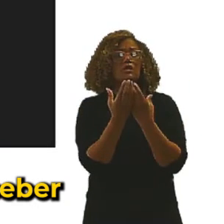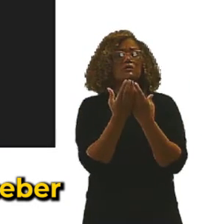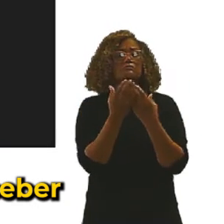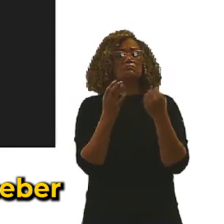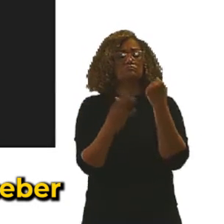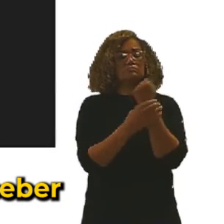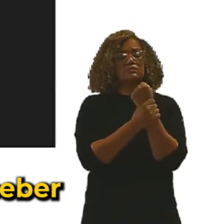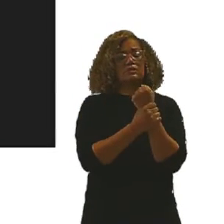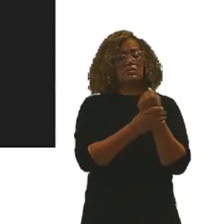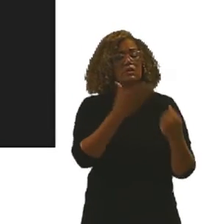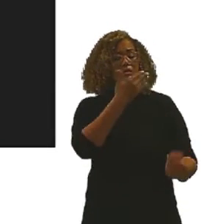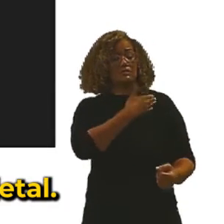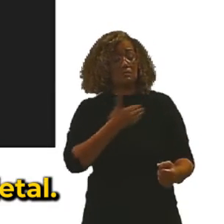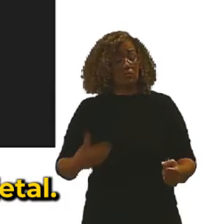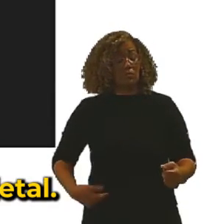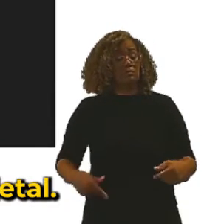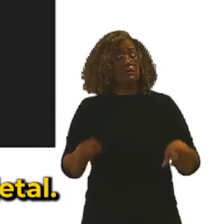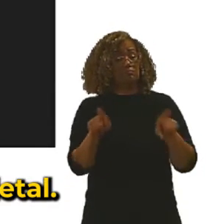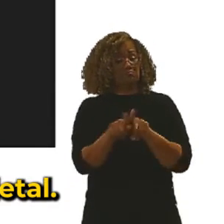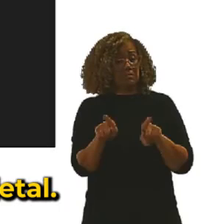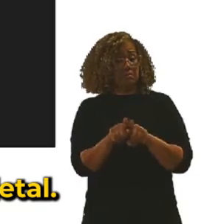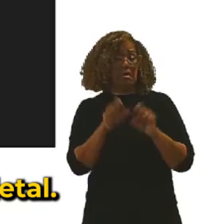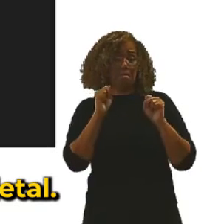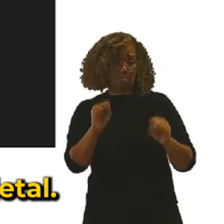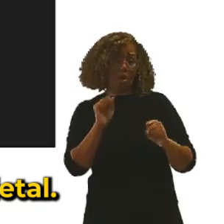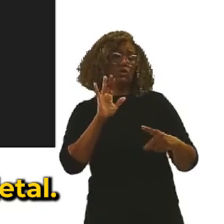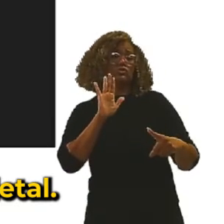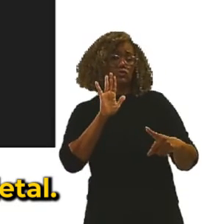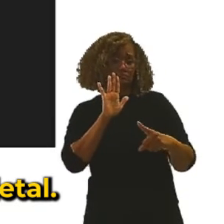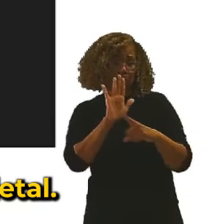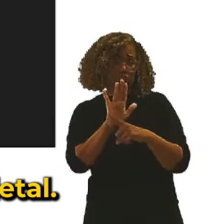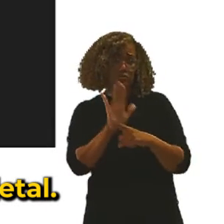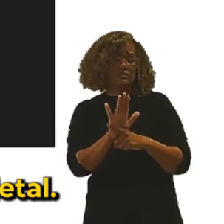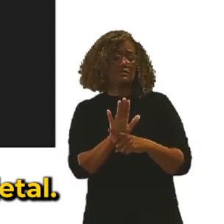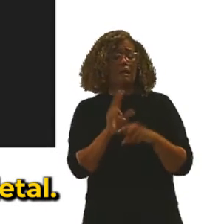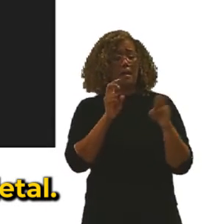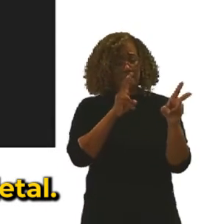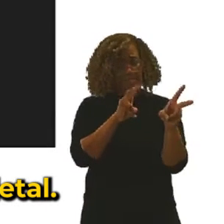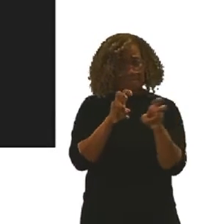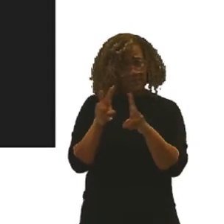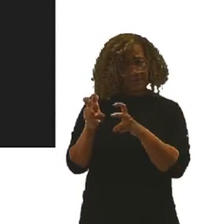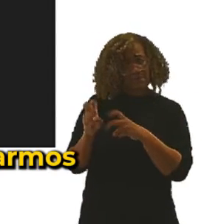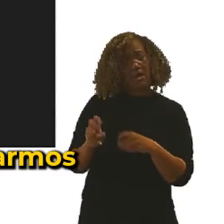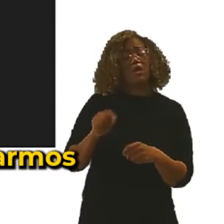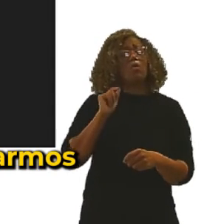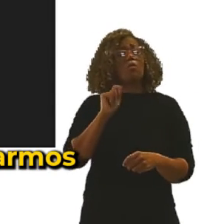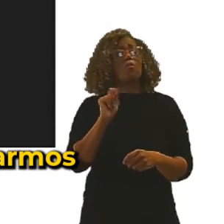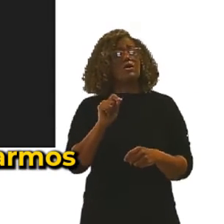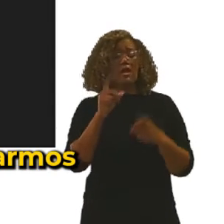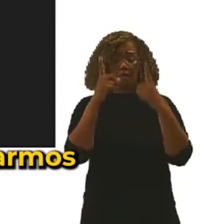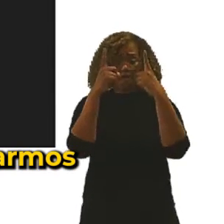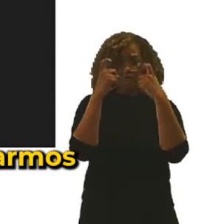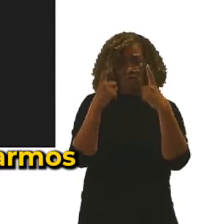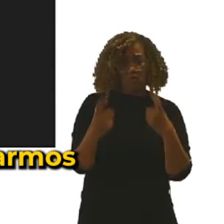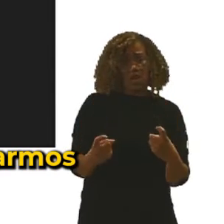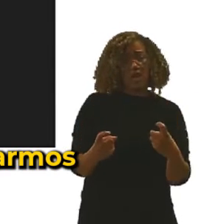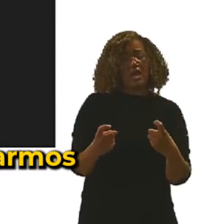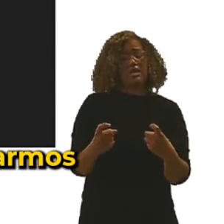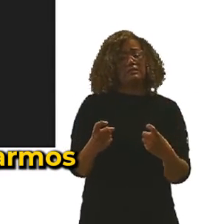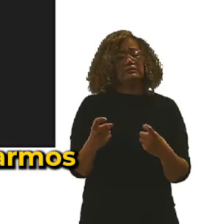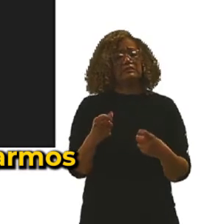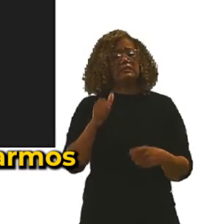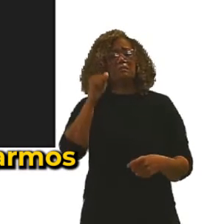podemos, portanto, perceber, né, nesse crescente da violência, que tem o feminicídio como uma violência letal, né, o ponto